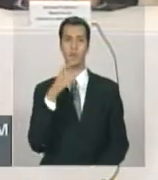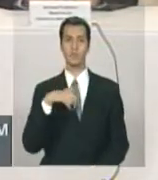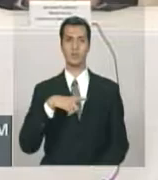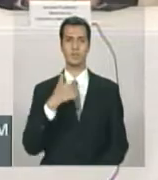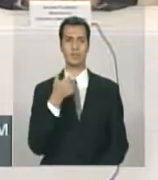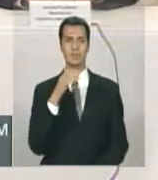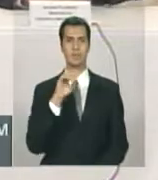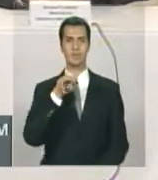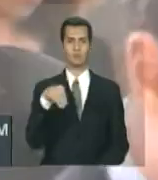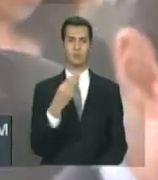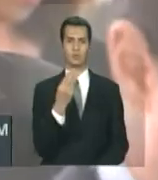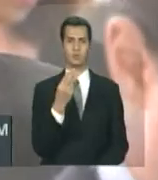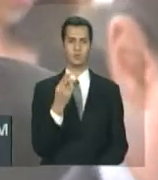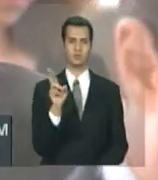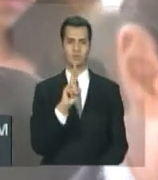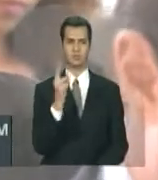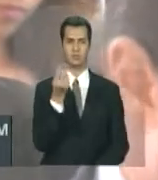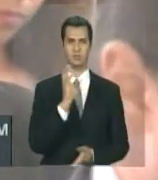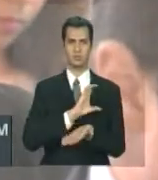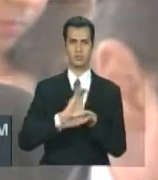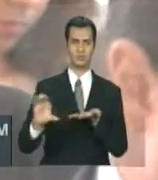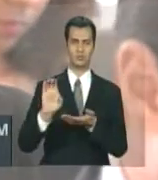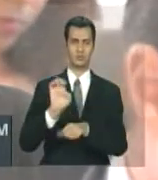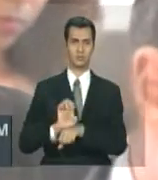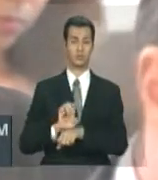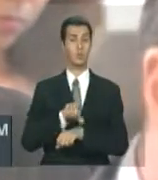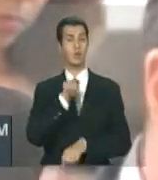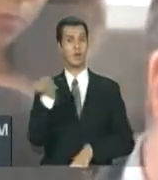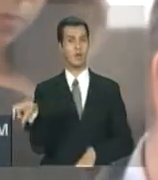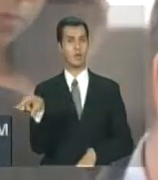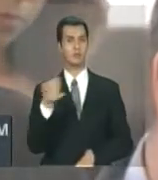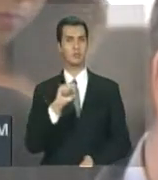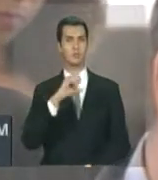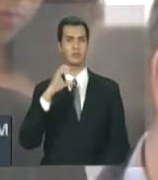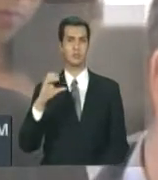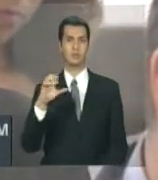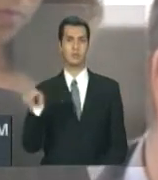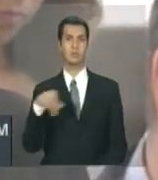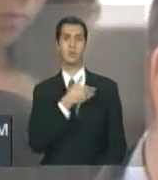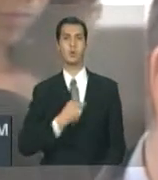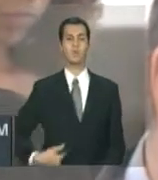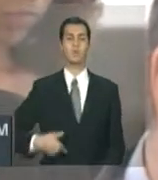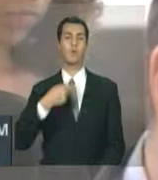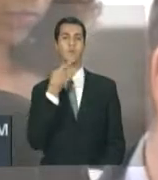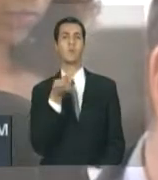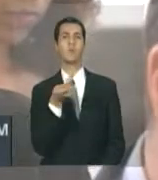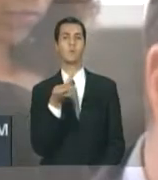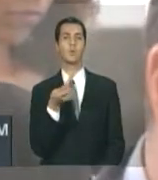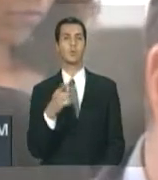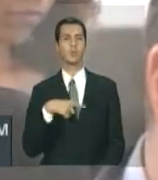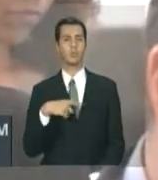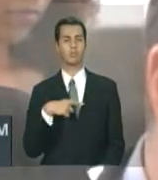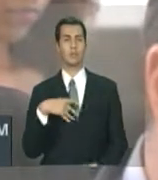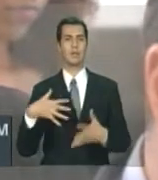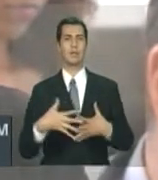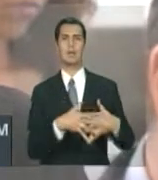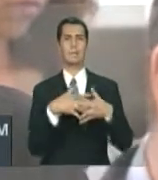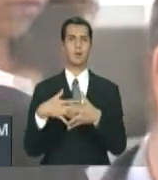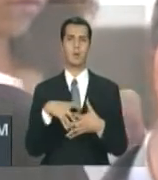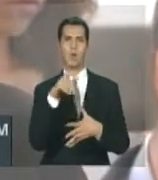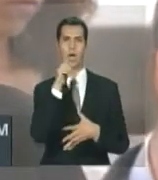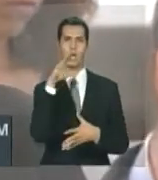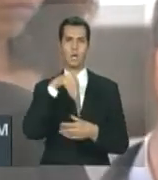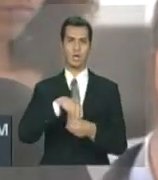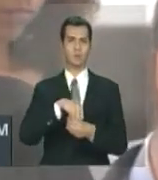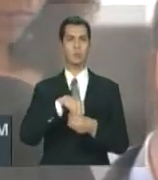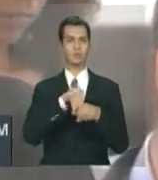estado. Hoje, mais cedo, o governador de Santa Catarina disse que só para caminhão-pipa seriam necessários 20 milhões e tal e tudo mais. Esse valor ainda não é muito